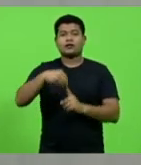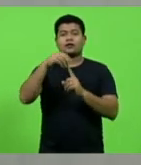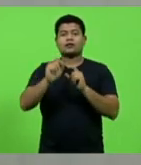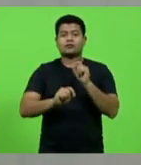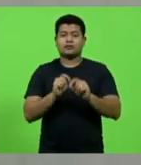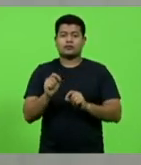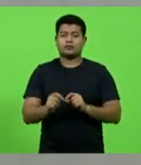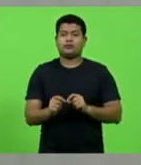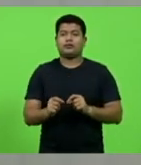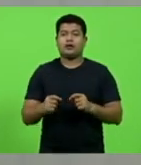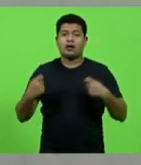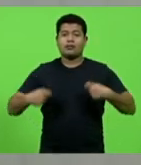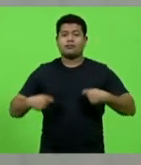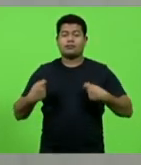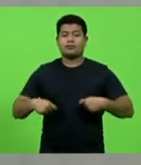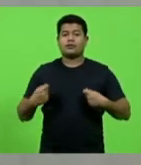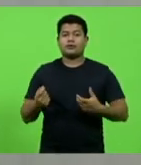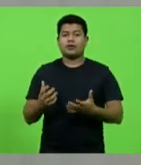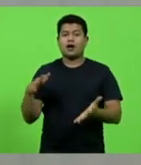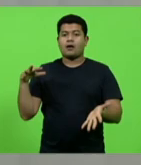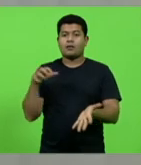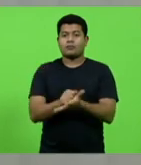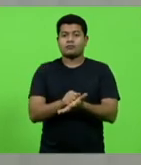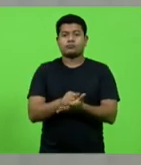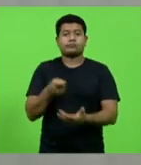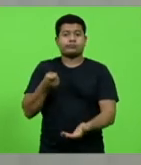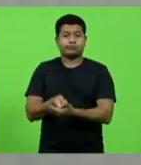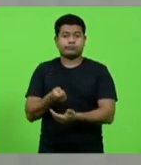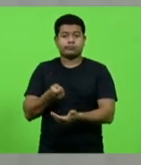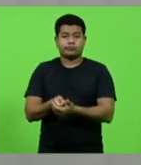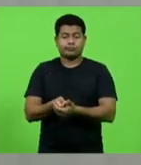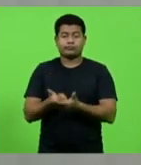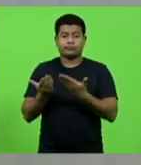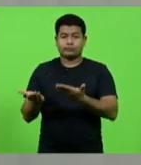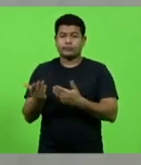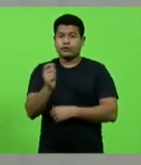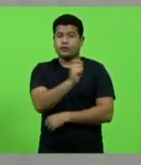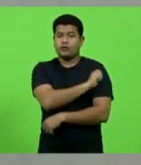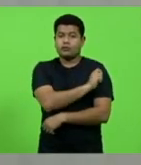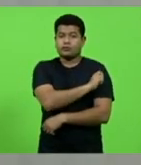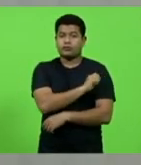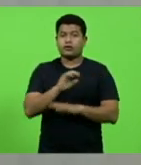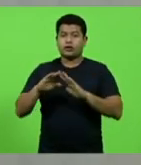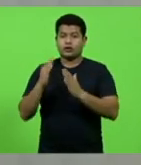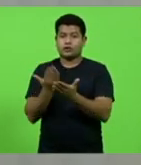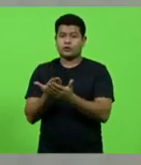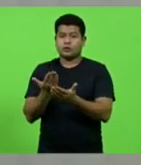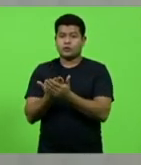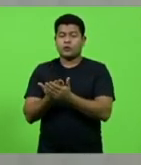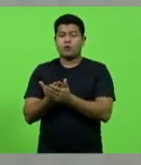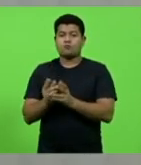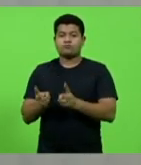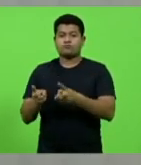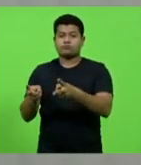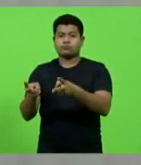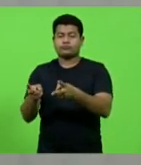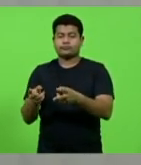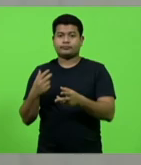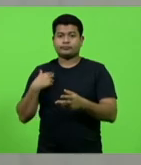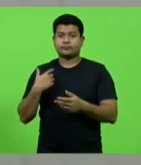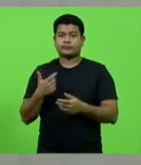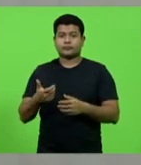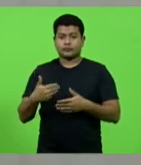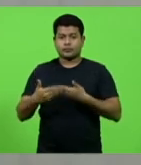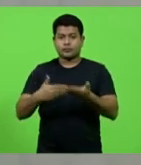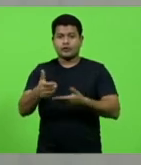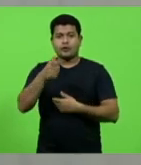a necessidade de matricular obrigatoriamente o estudante em escola regular, que fará um acompanhamento do